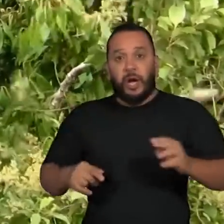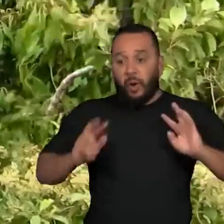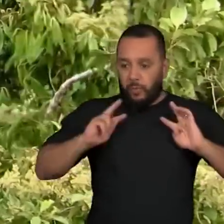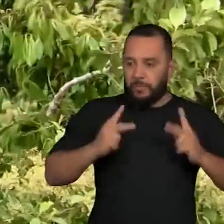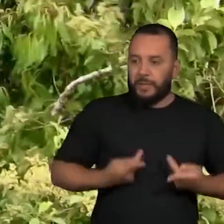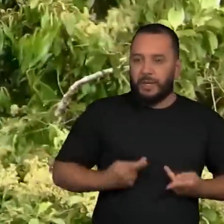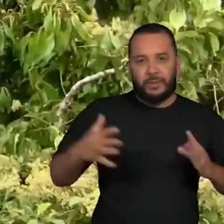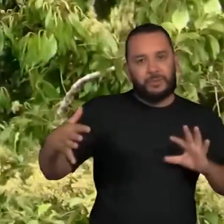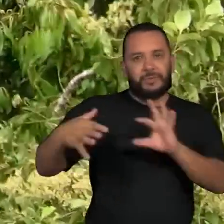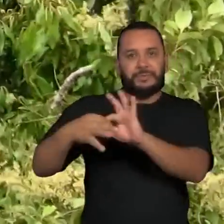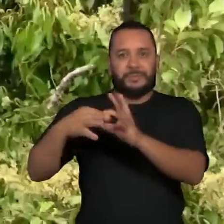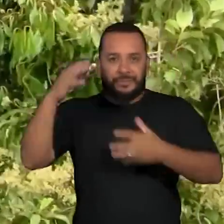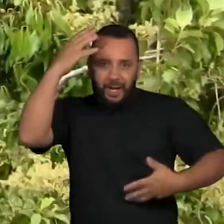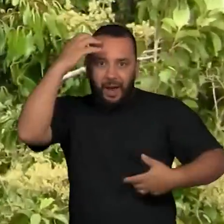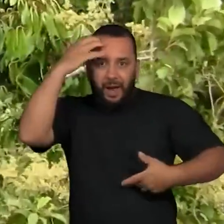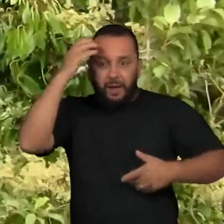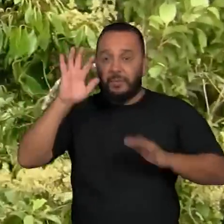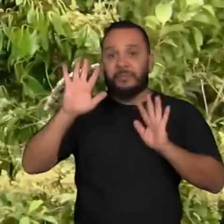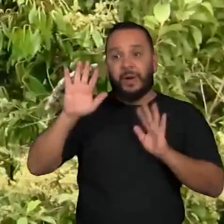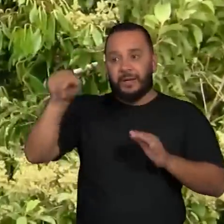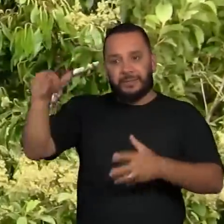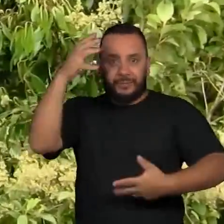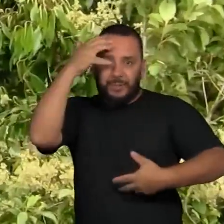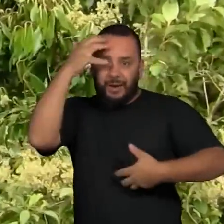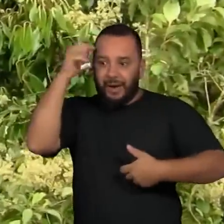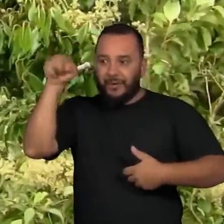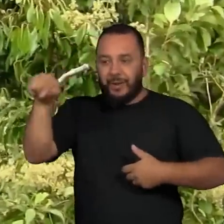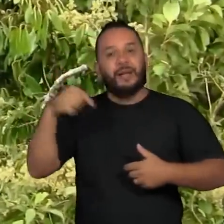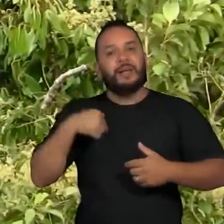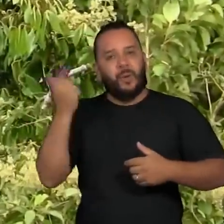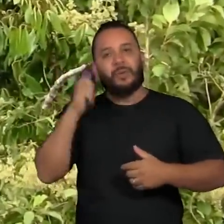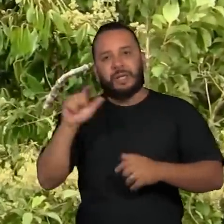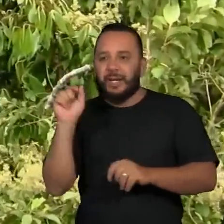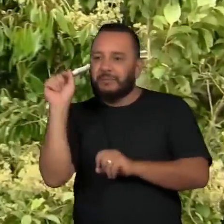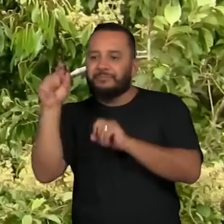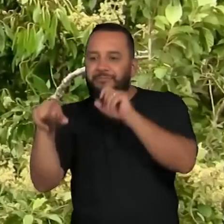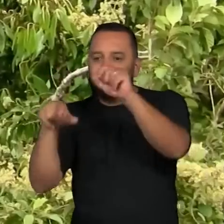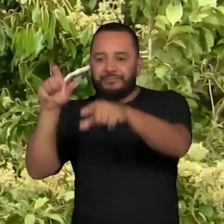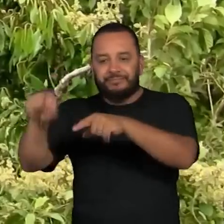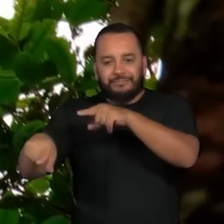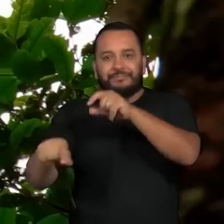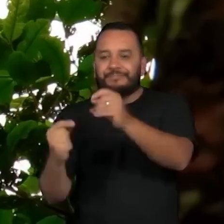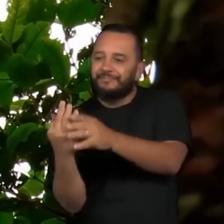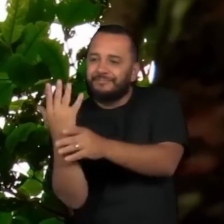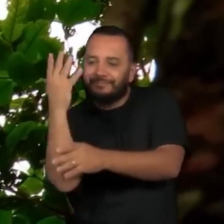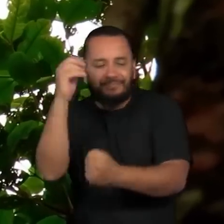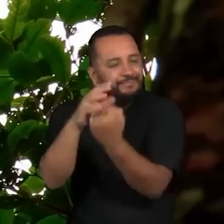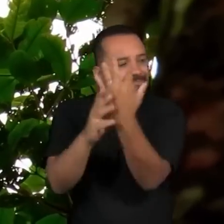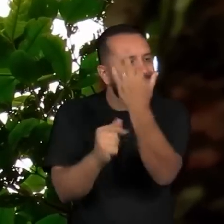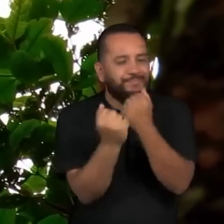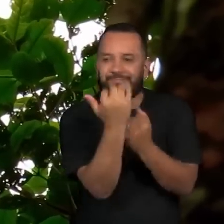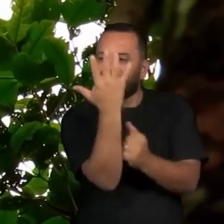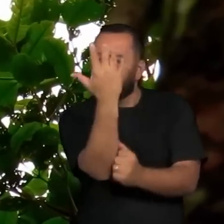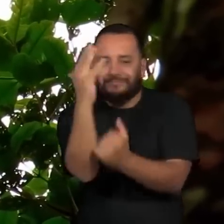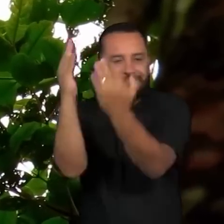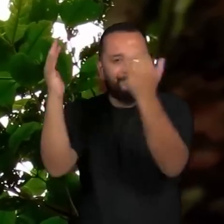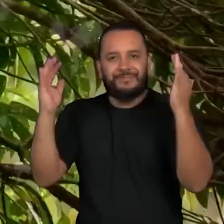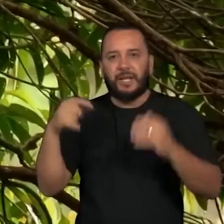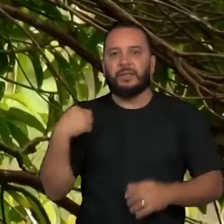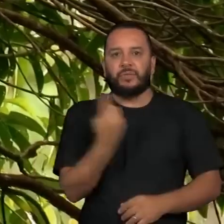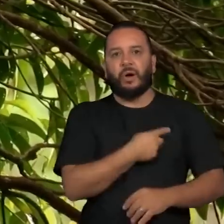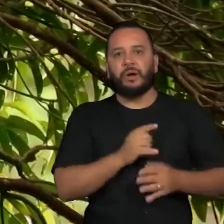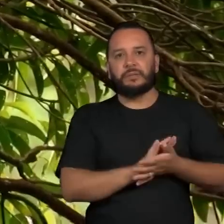separa é que o maior macaco das Américas replanta a floresta, enquanto nós temos muito a aprender com